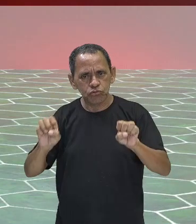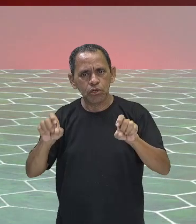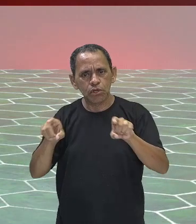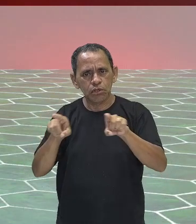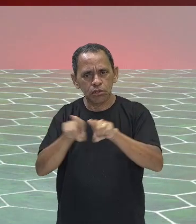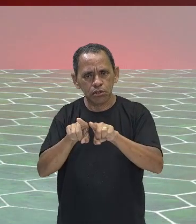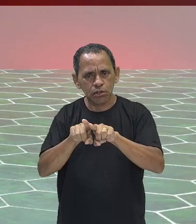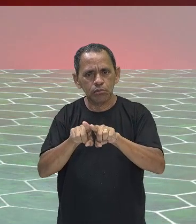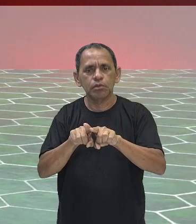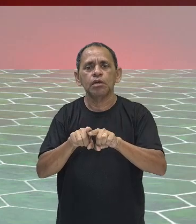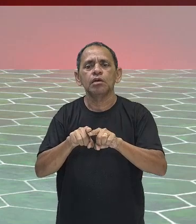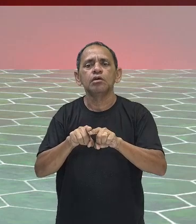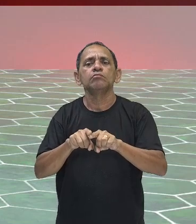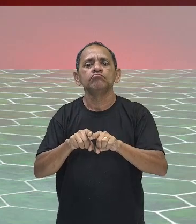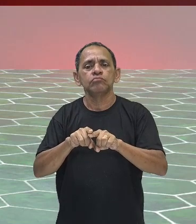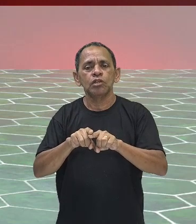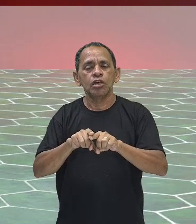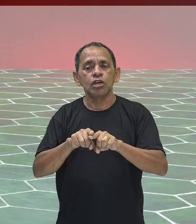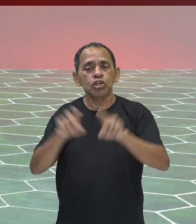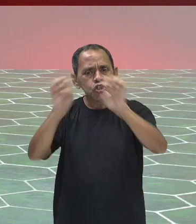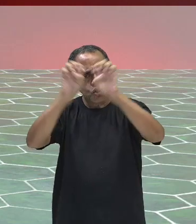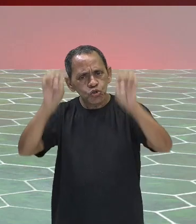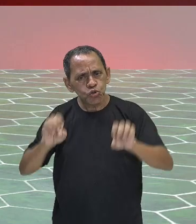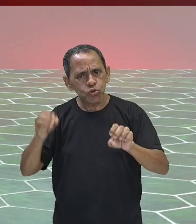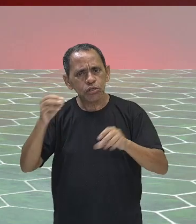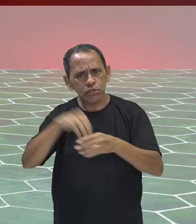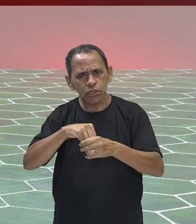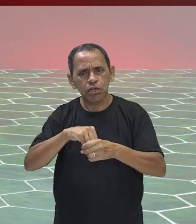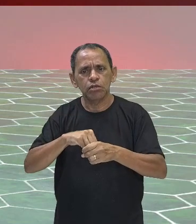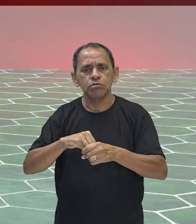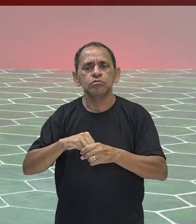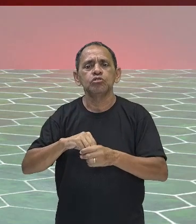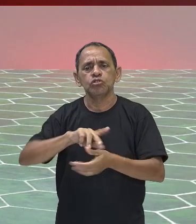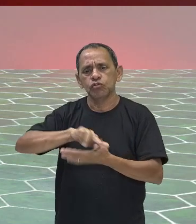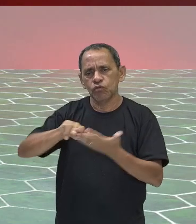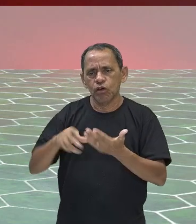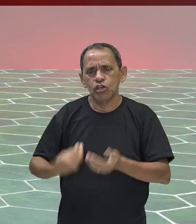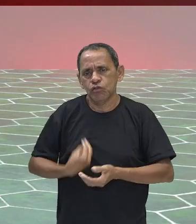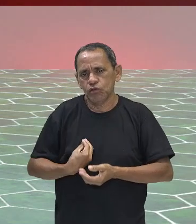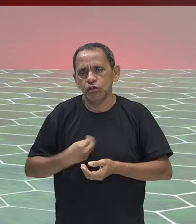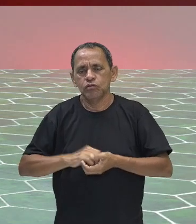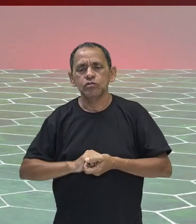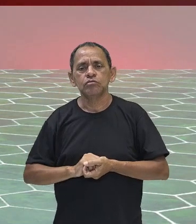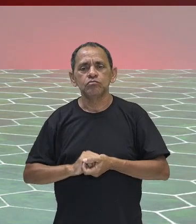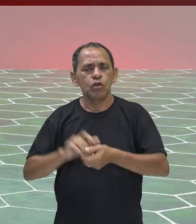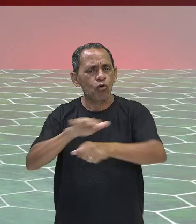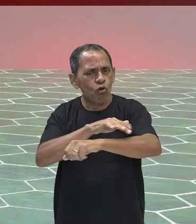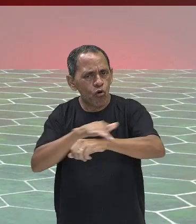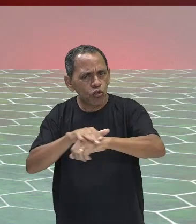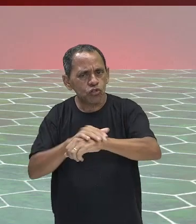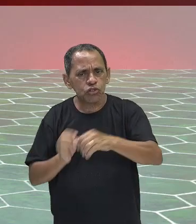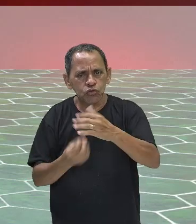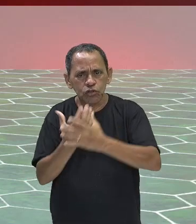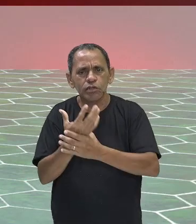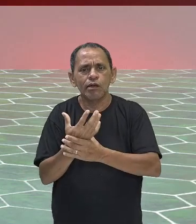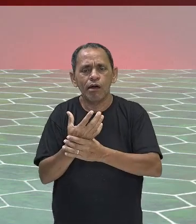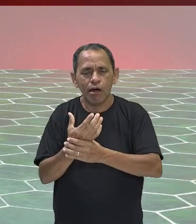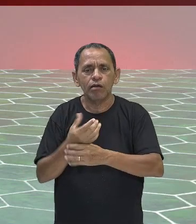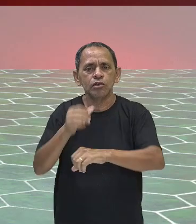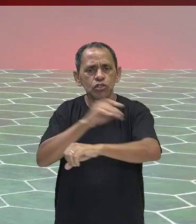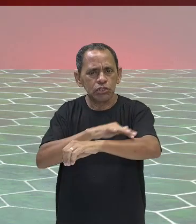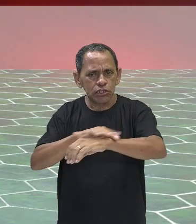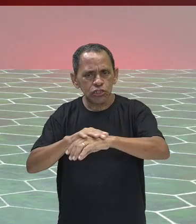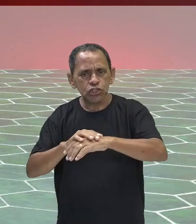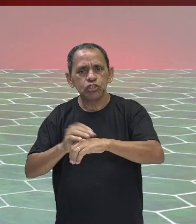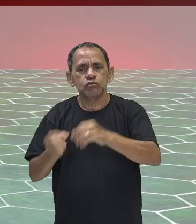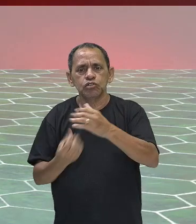dos seres vivos. O conjunto de células vão formar os tecidos. O conjunto de tecidos vão formar os